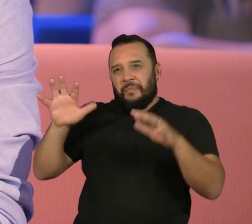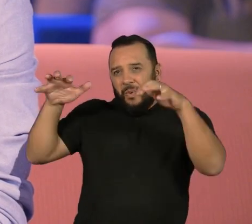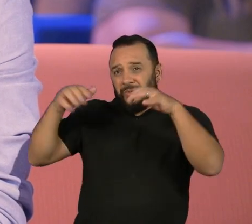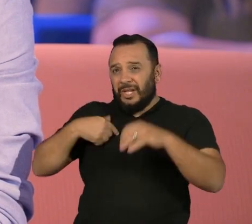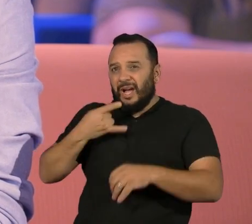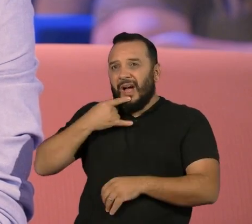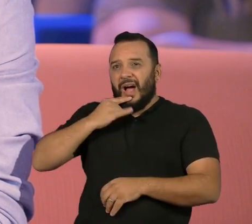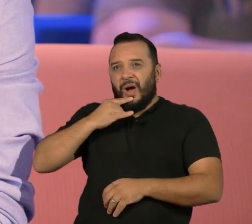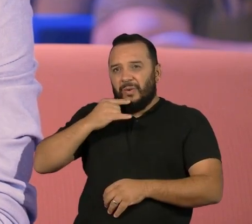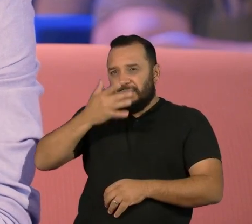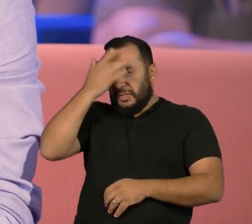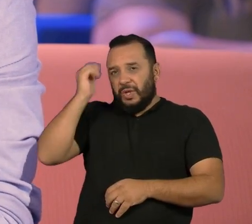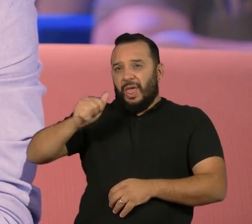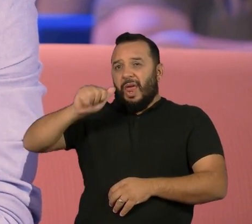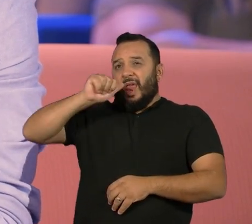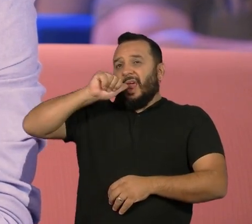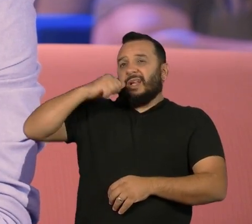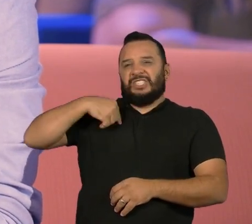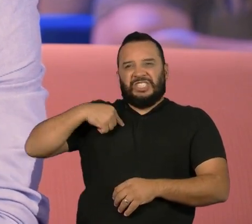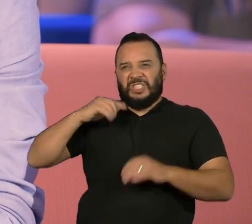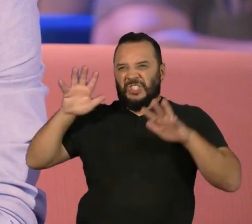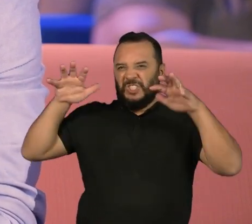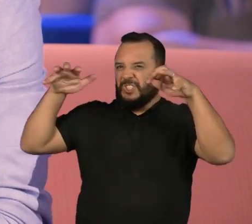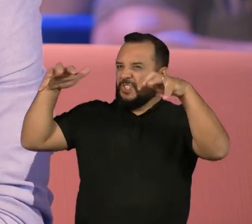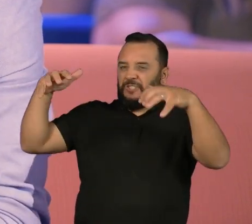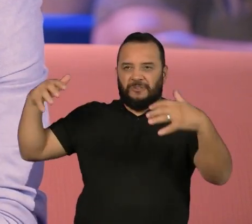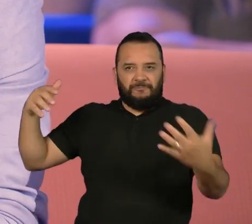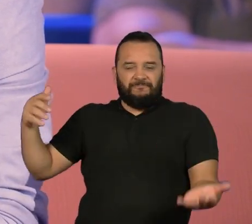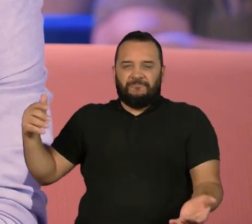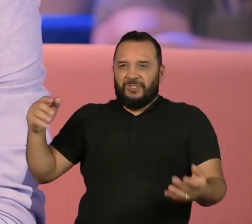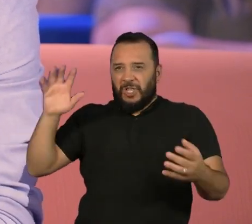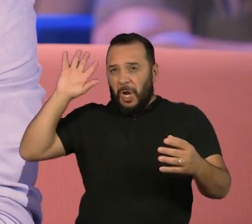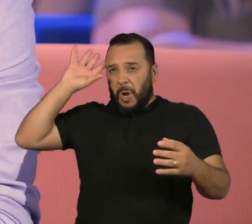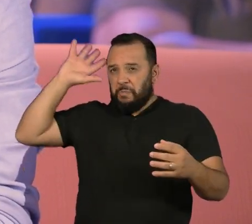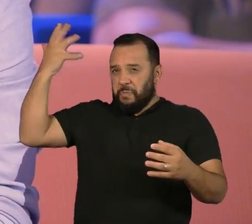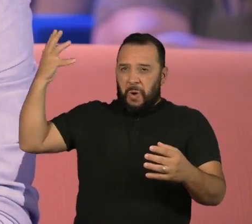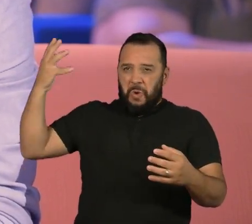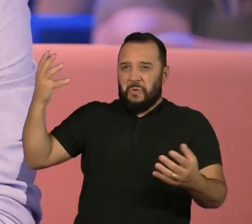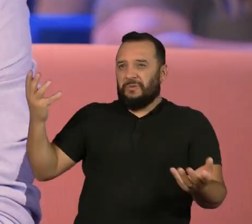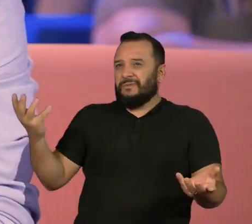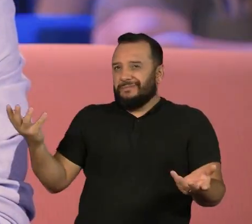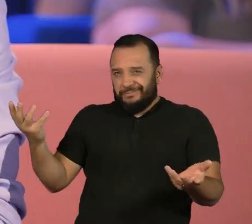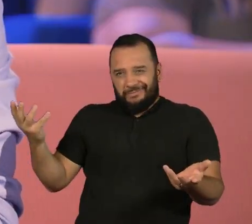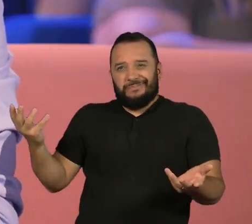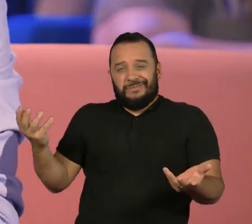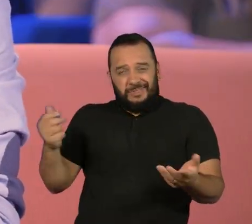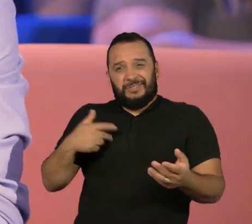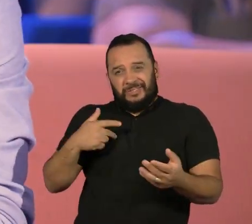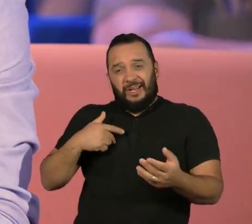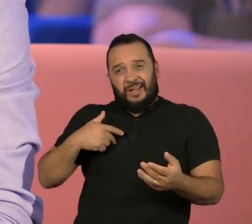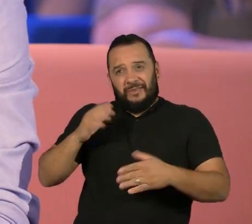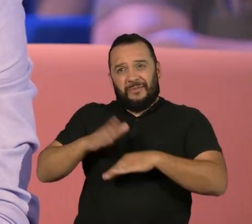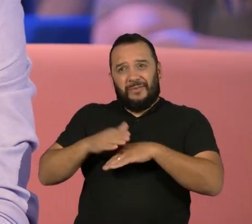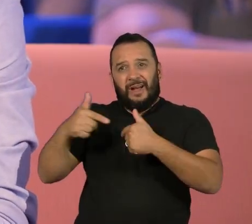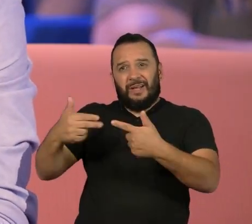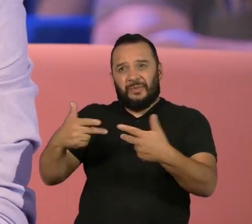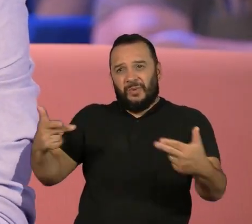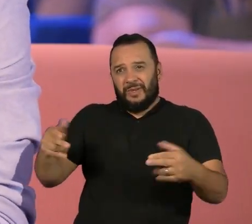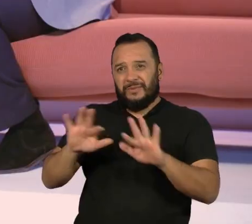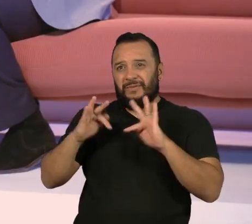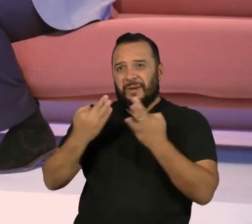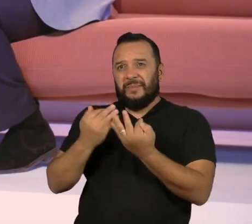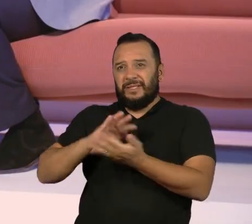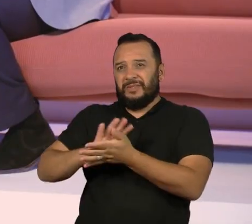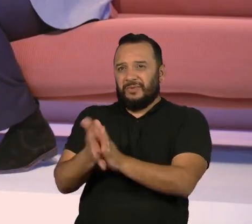monstros. A pessoa com álcool, ela fica completamente transtornada e ela é capaz de fazer coisas. Famílias são